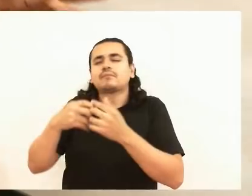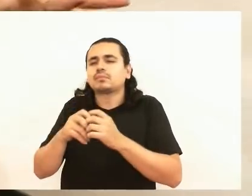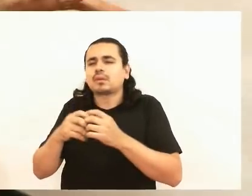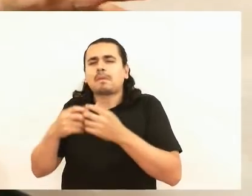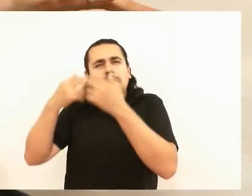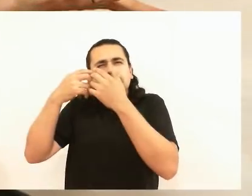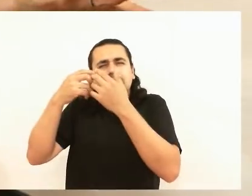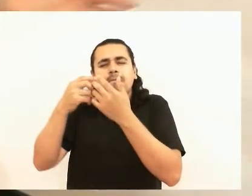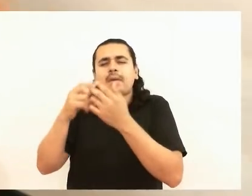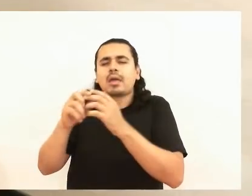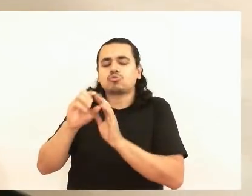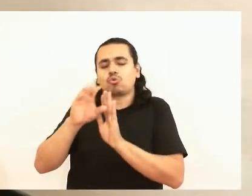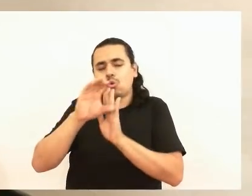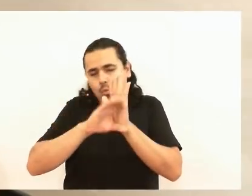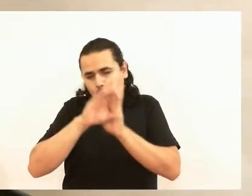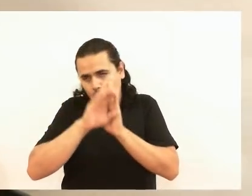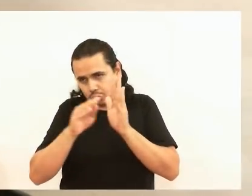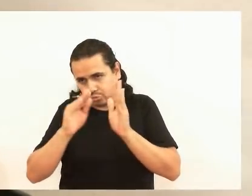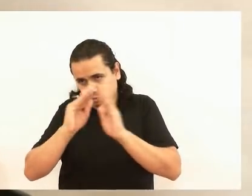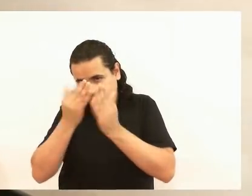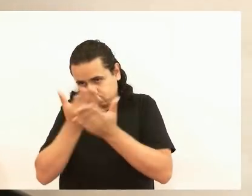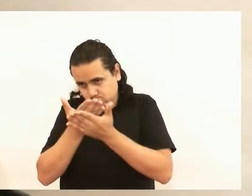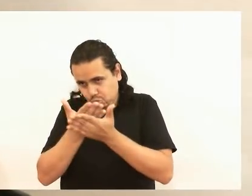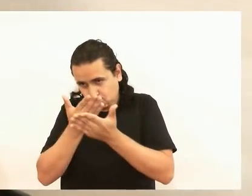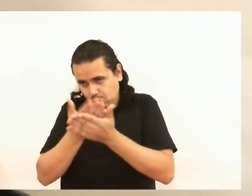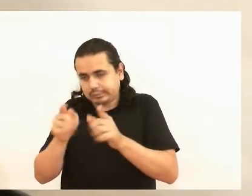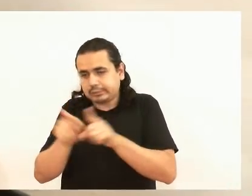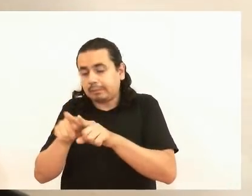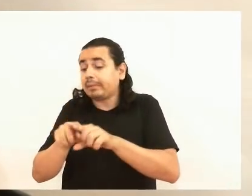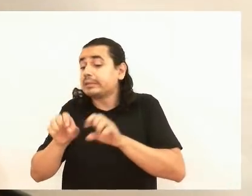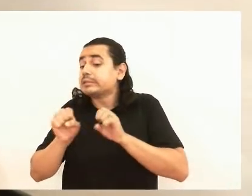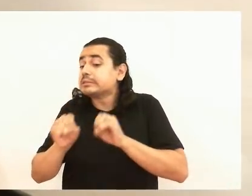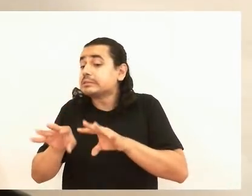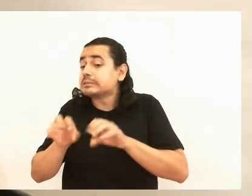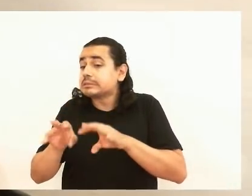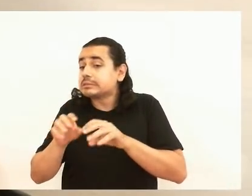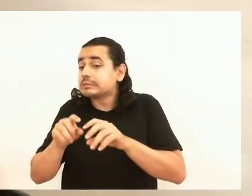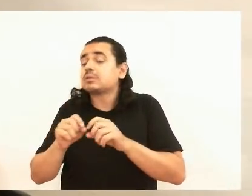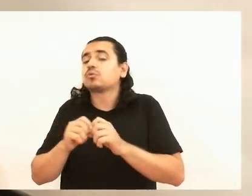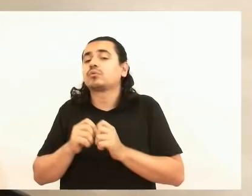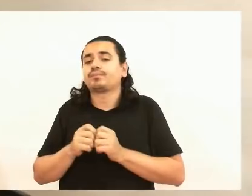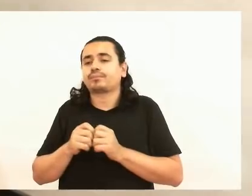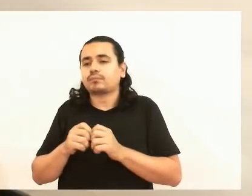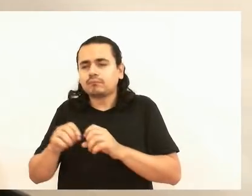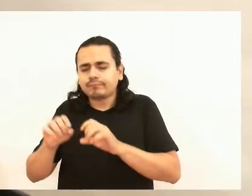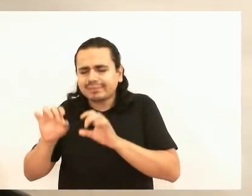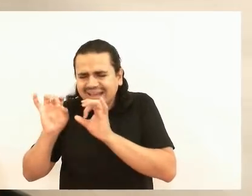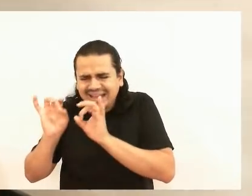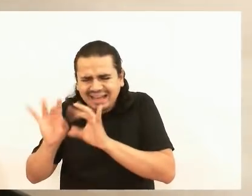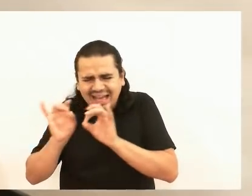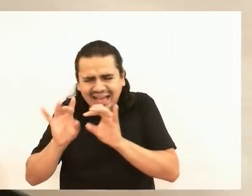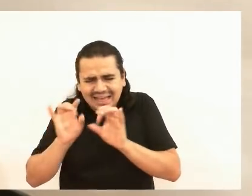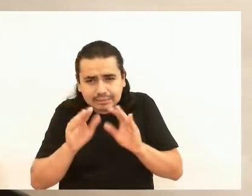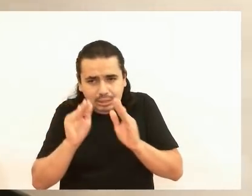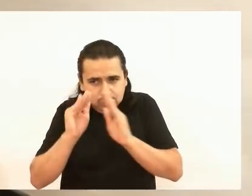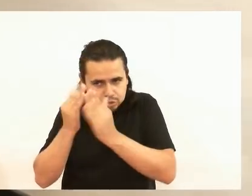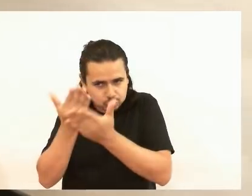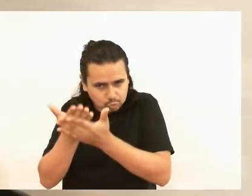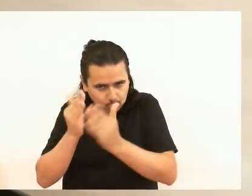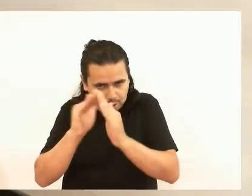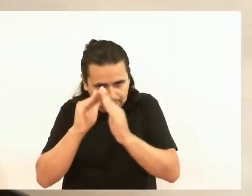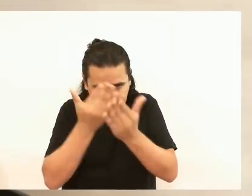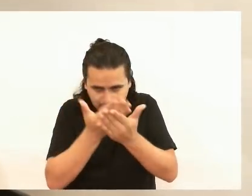pensamento curricular né envolve estrutura maiores todos nós sabemos é cada escola tem